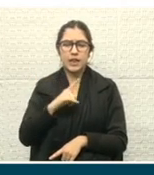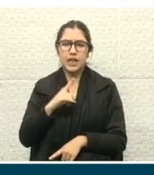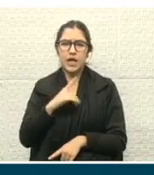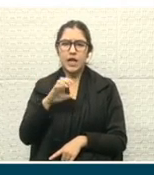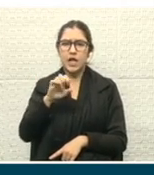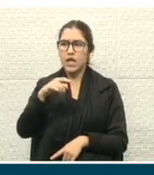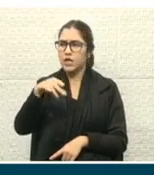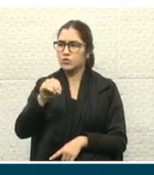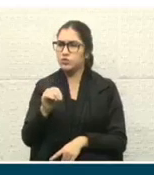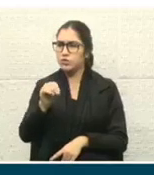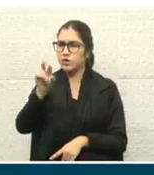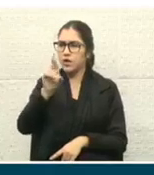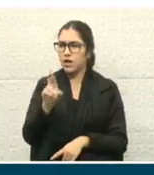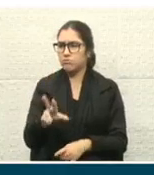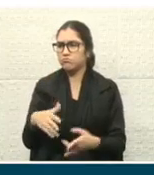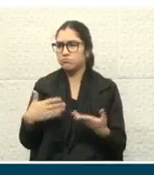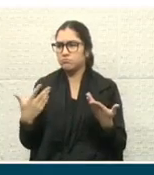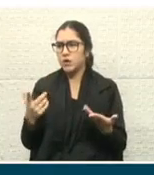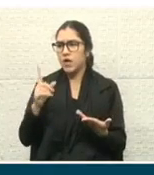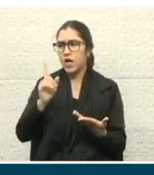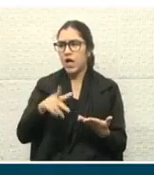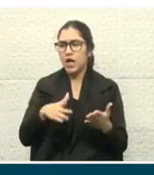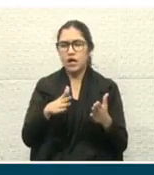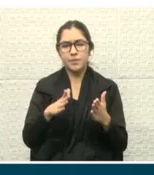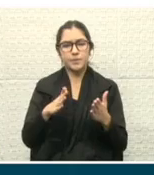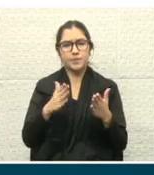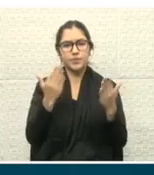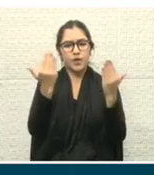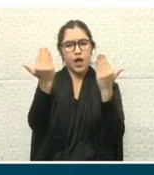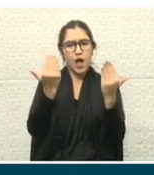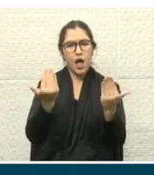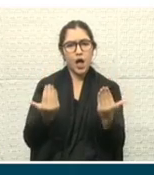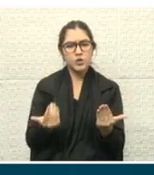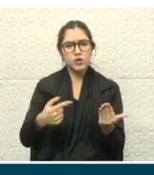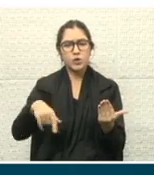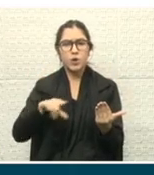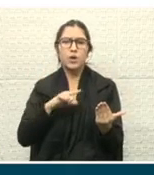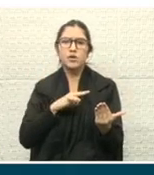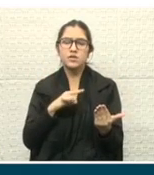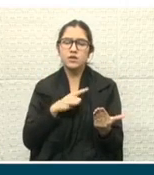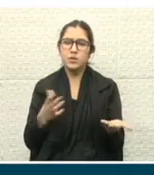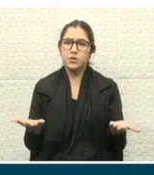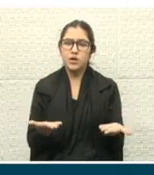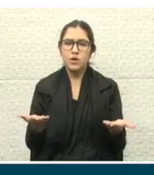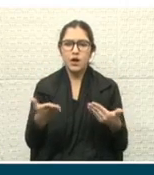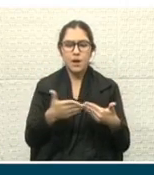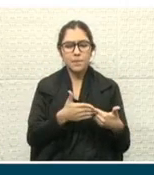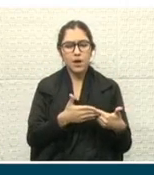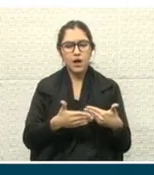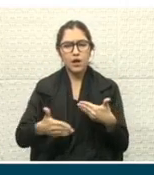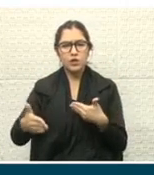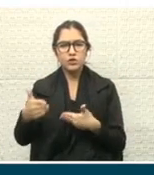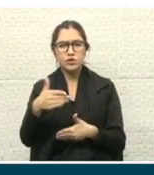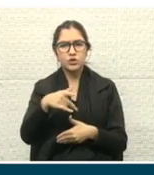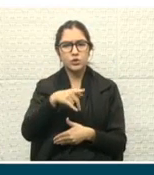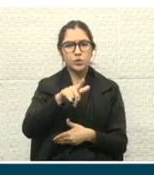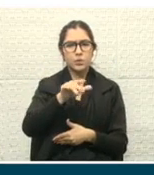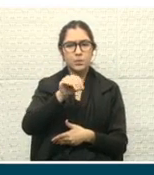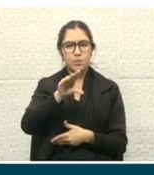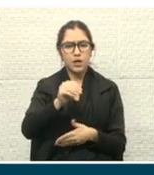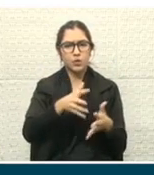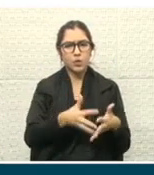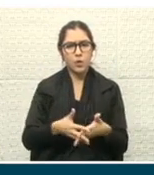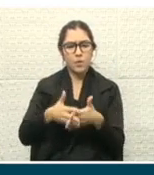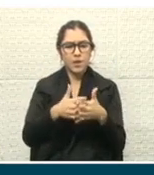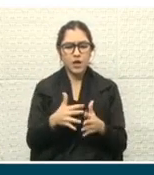eixo real. Então, essas são associações que nós temos partindo do plano complexo